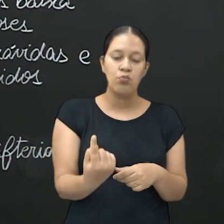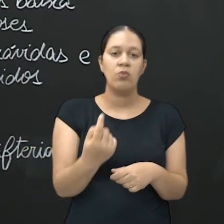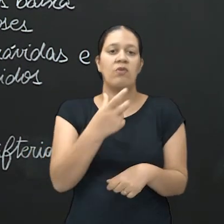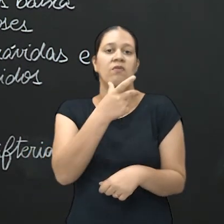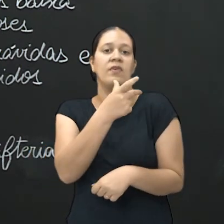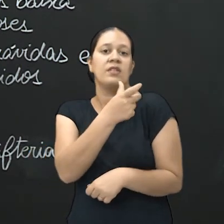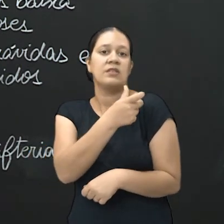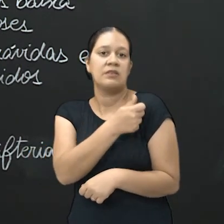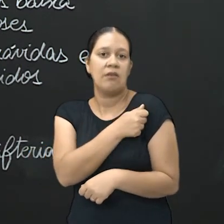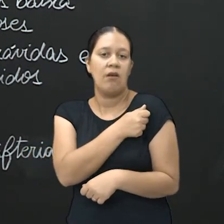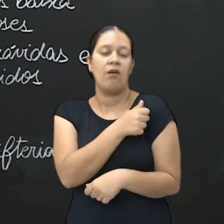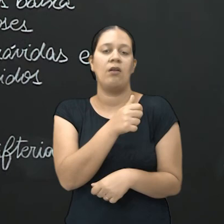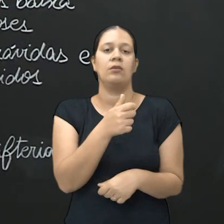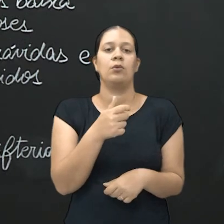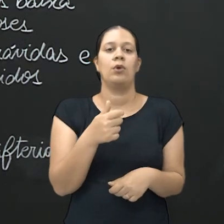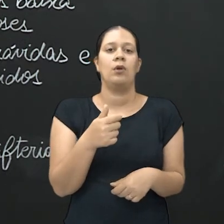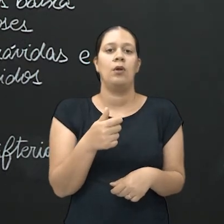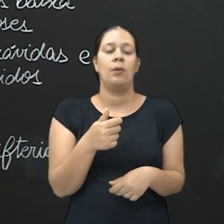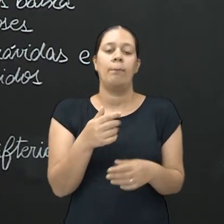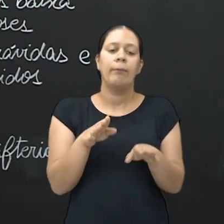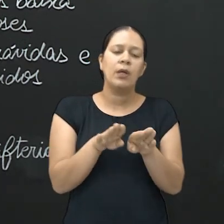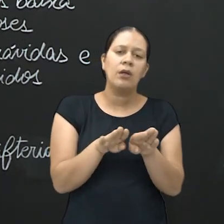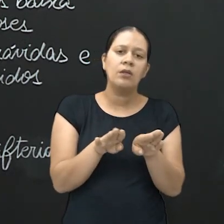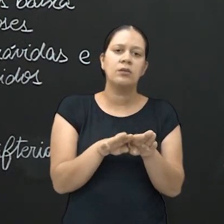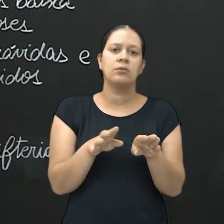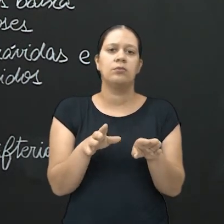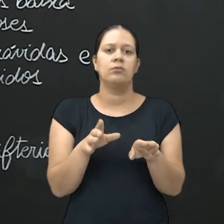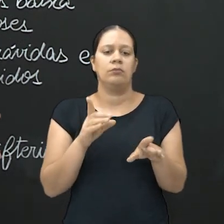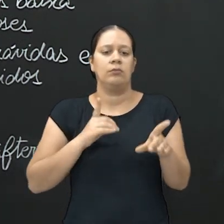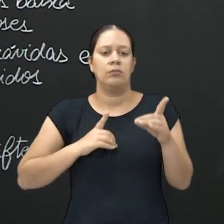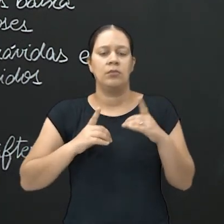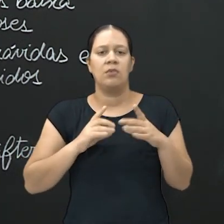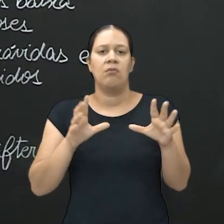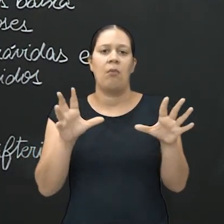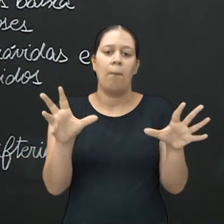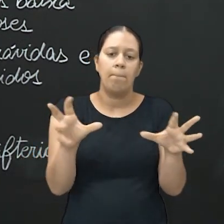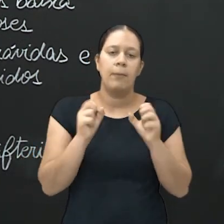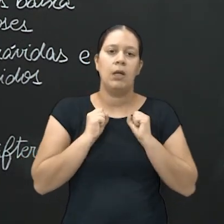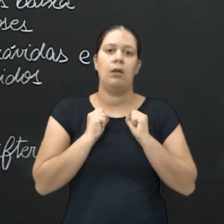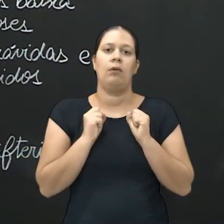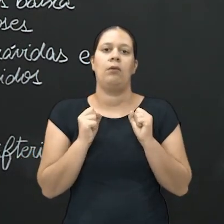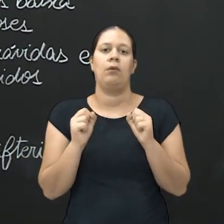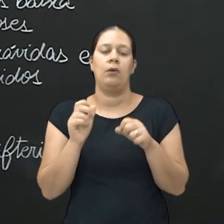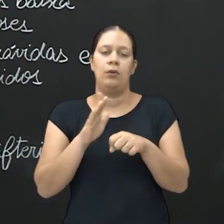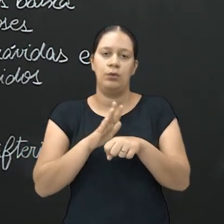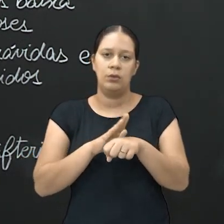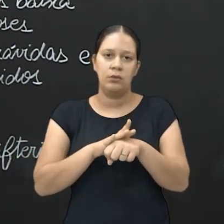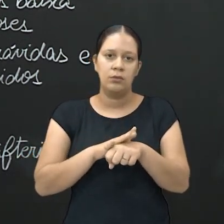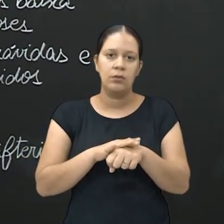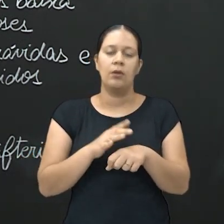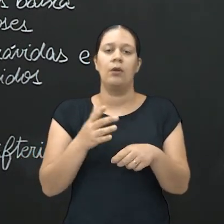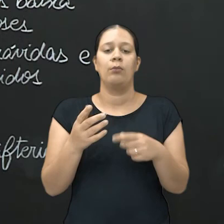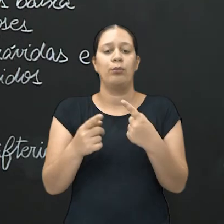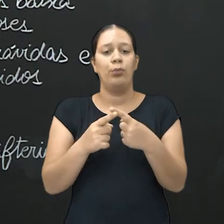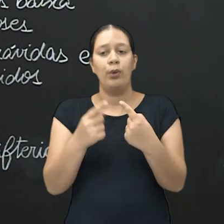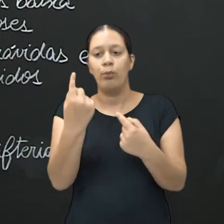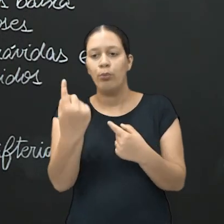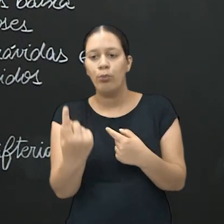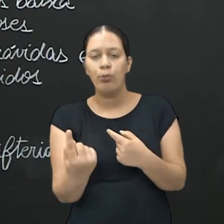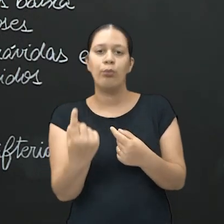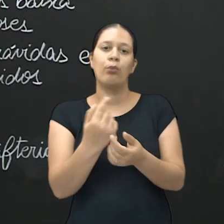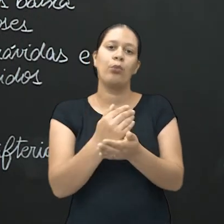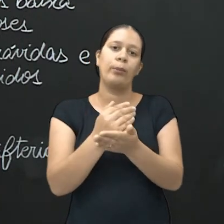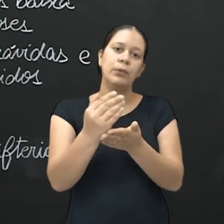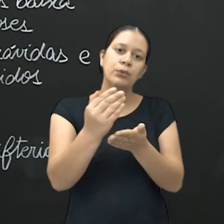uma falha na imunidade, a imunidade baixa, ela pode pegar a doença. Olha o problema. A partir da ideia de vocês,